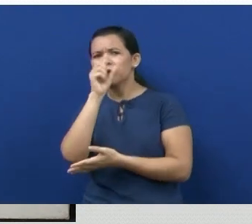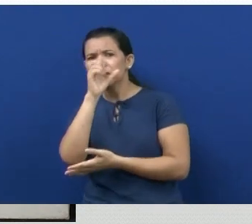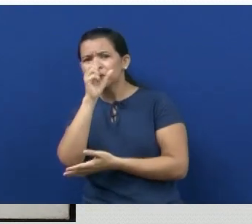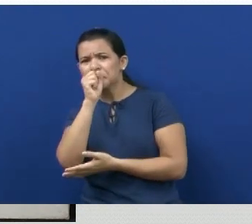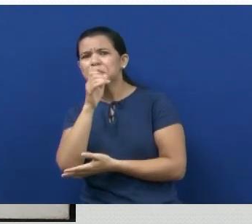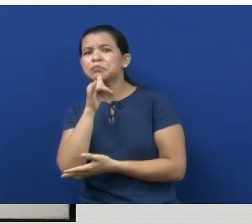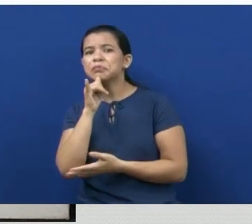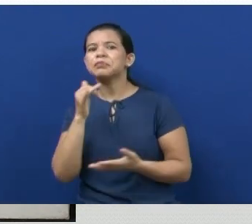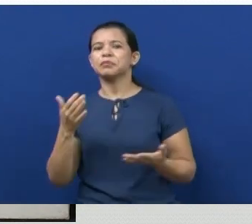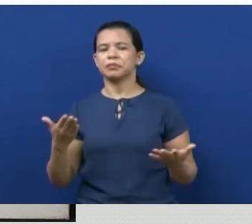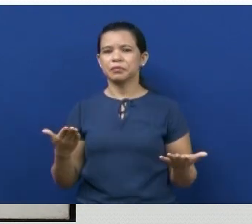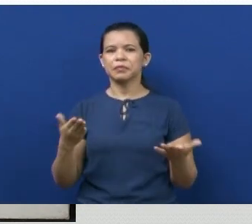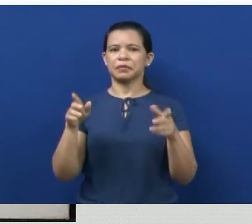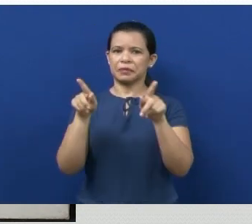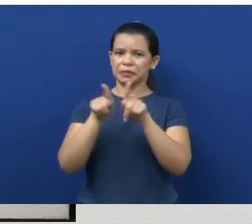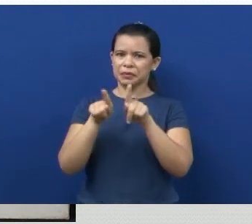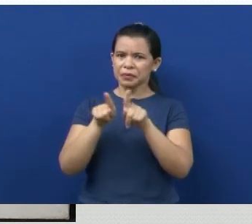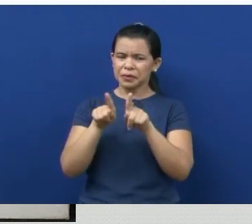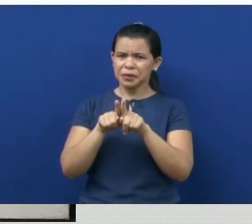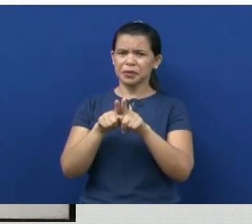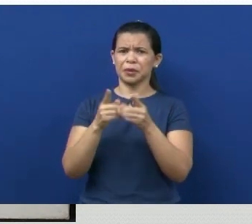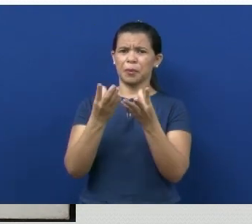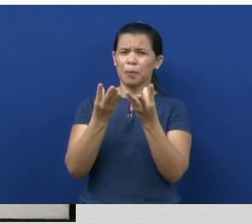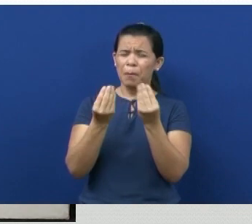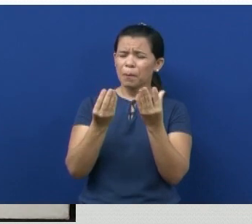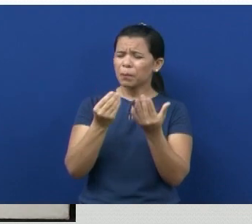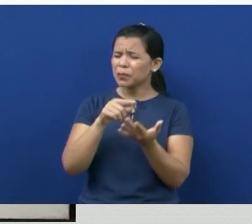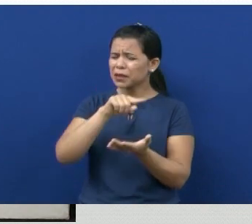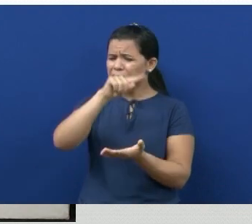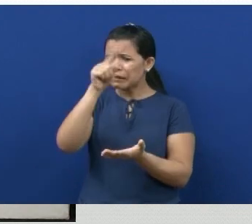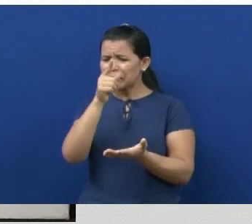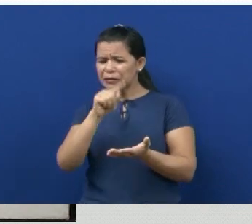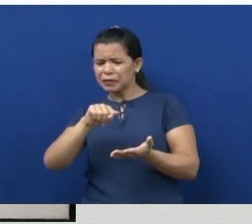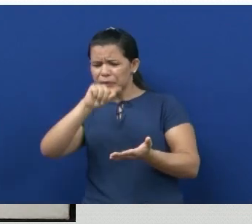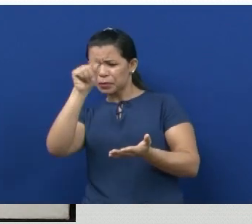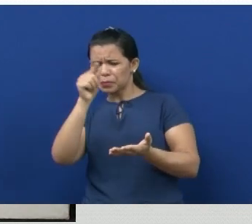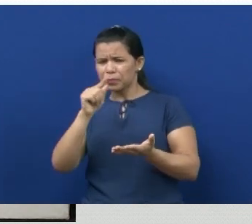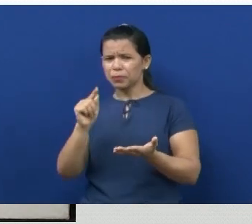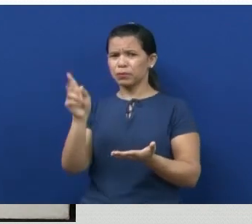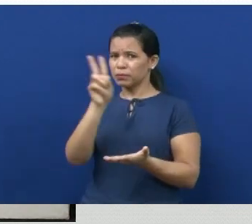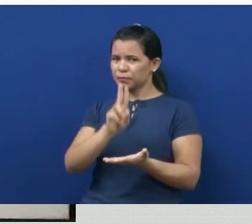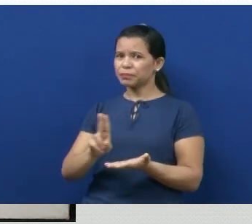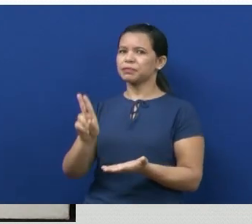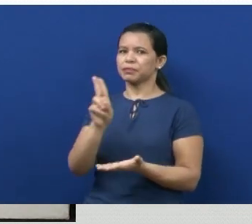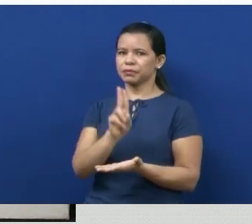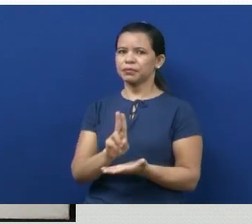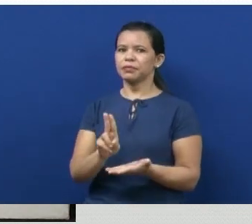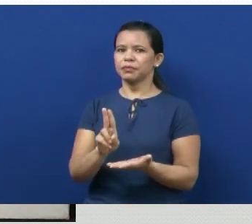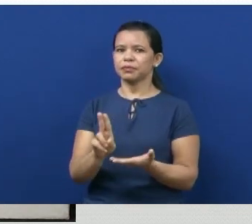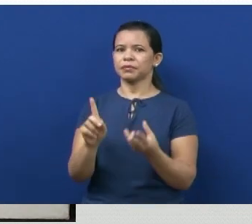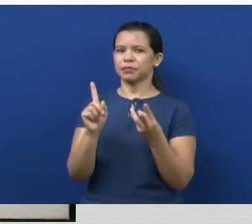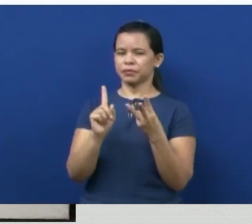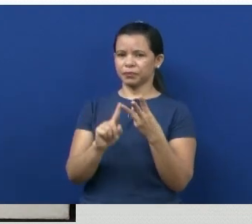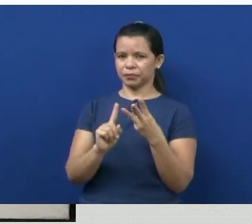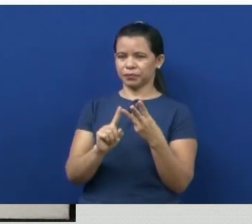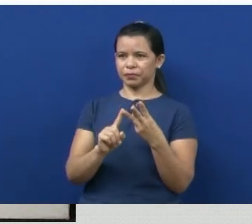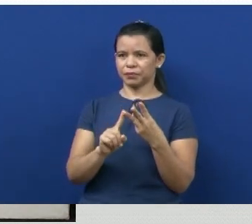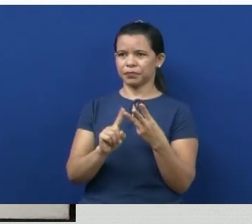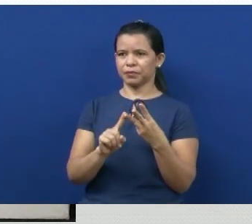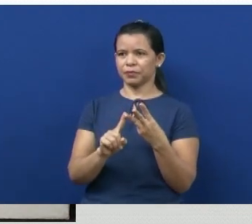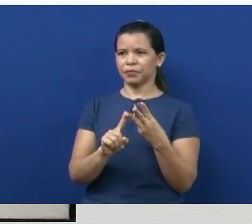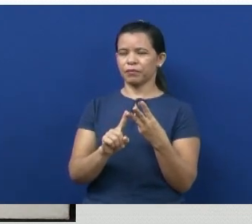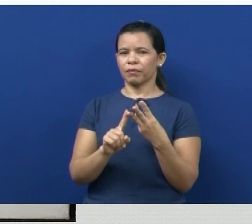e temos também uma infinidade de linhas sendo trabalhadas aí. A terceira obra de